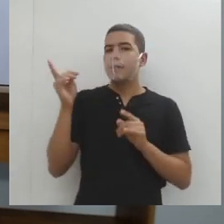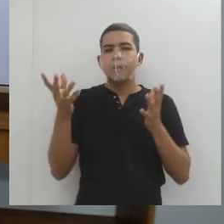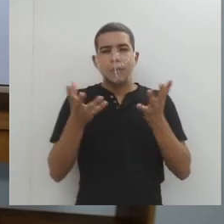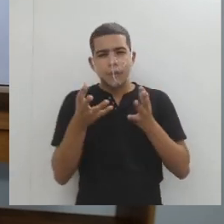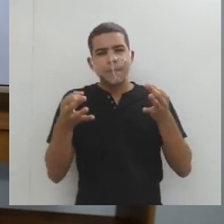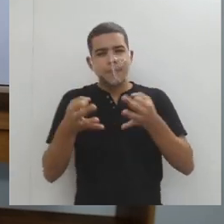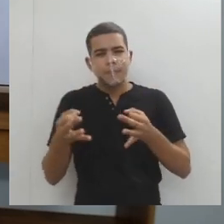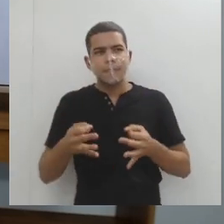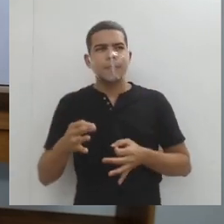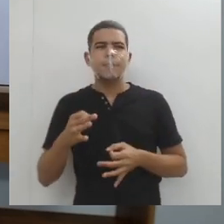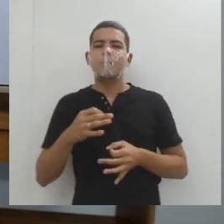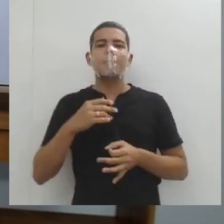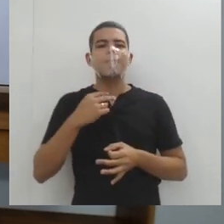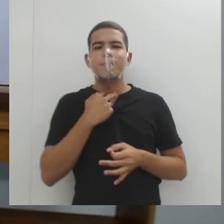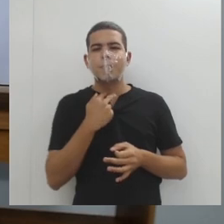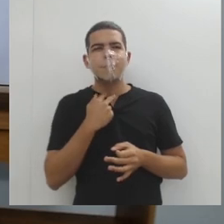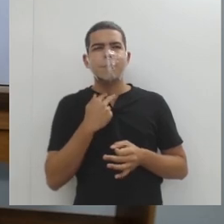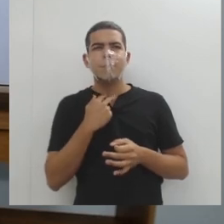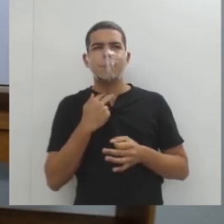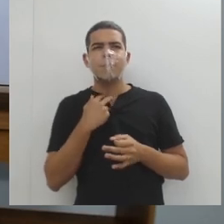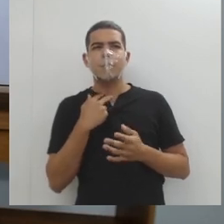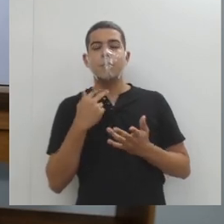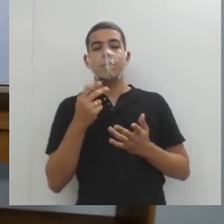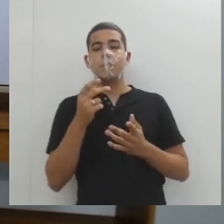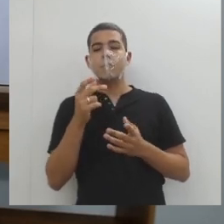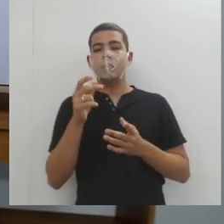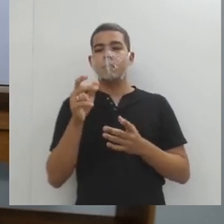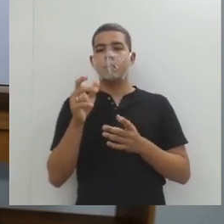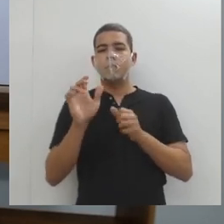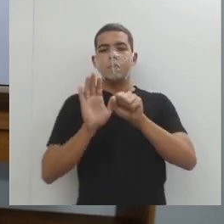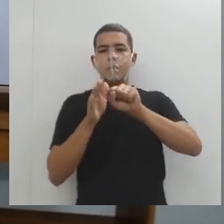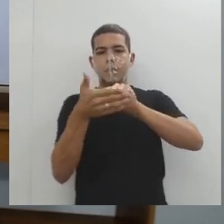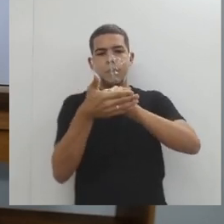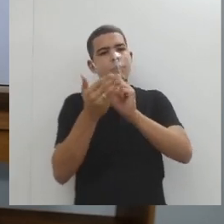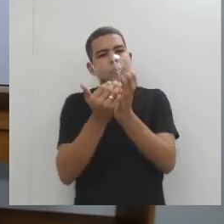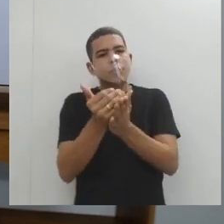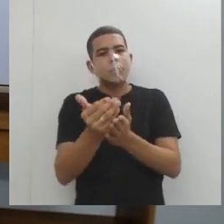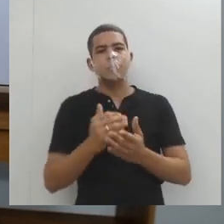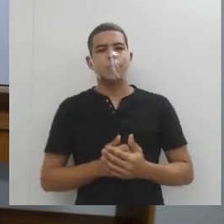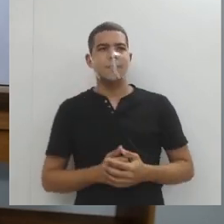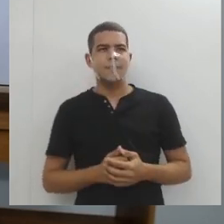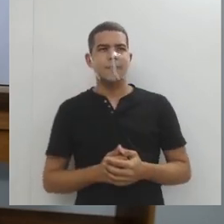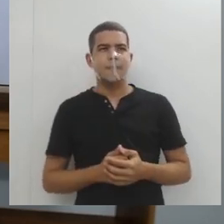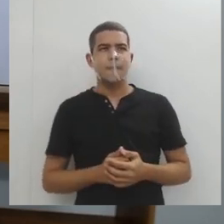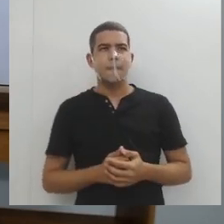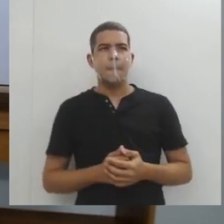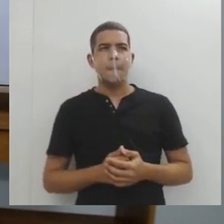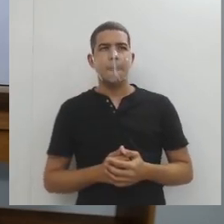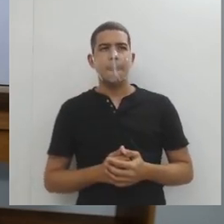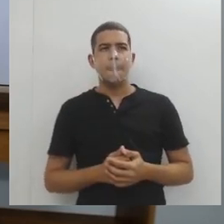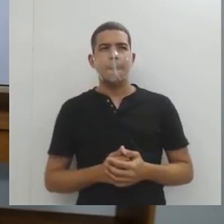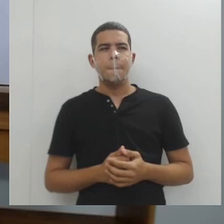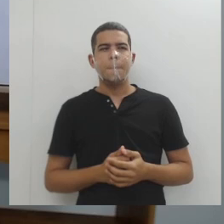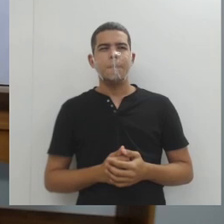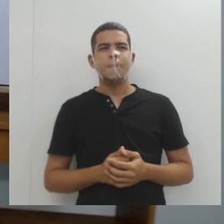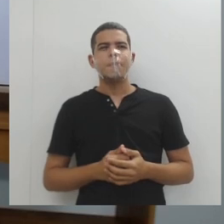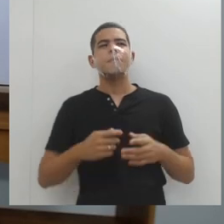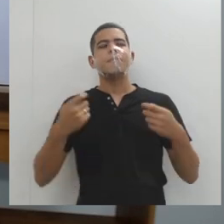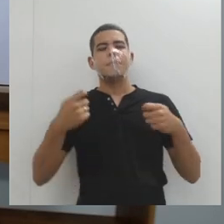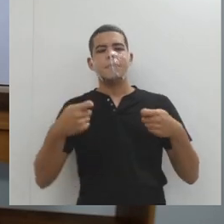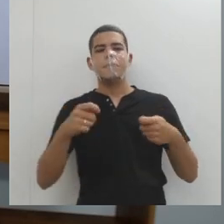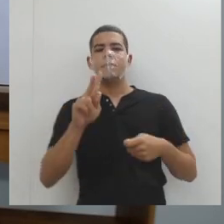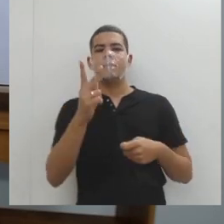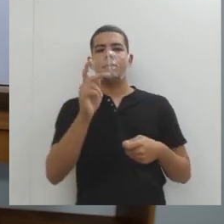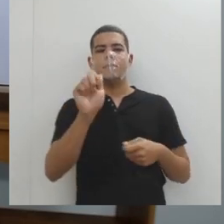auxiliar, de acordo com esse pronome. Então, eu quero perguntar para ela. Então, ó, para ela eu sei que é o verbo auxiliar